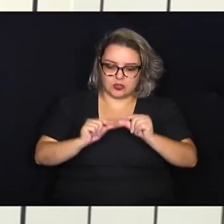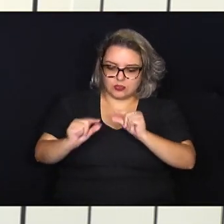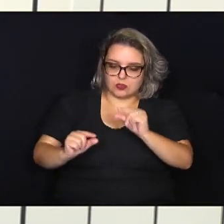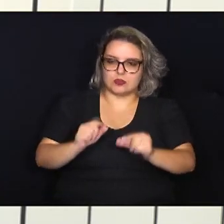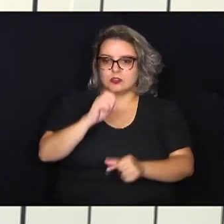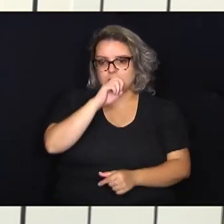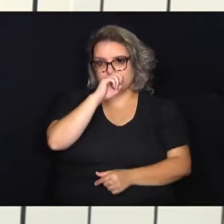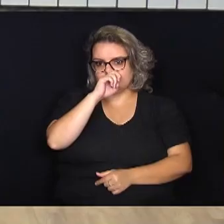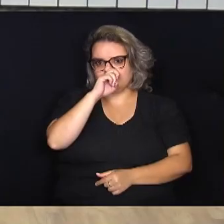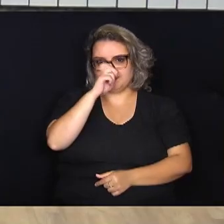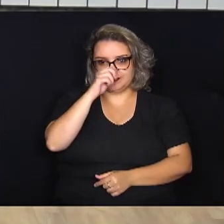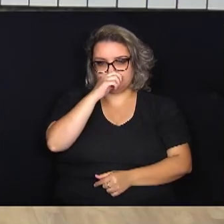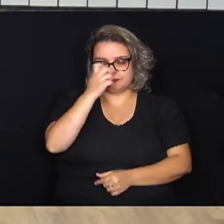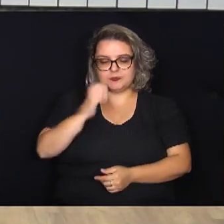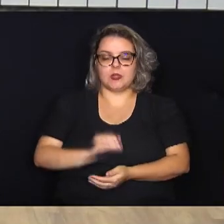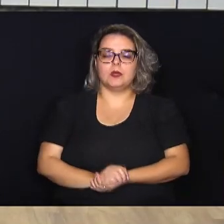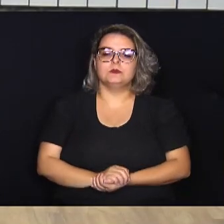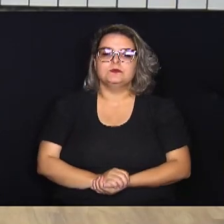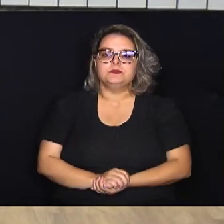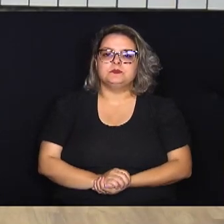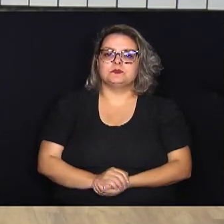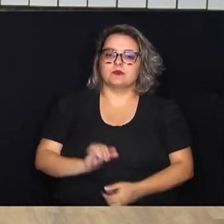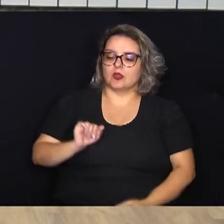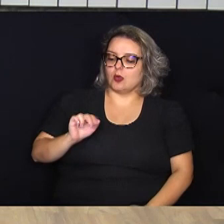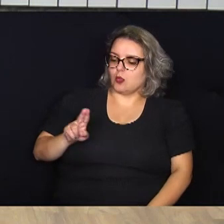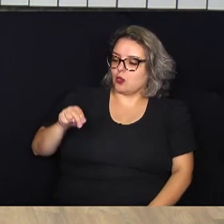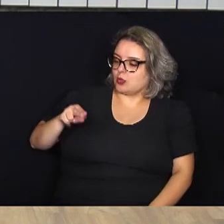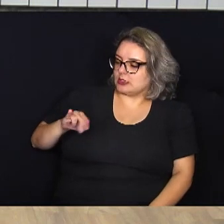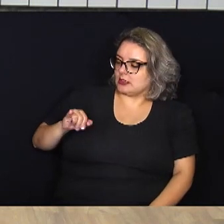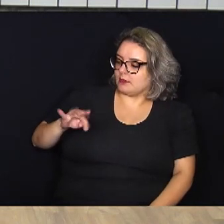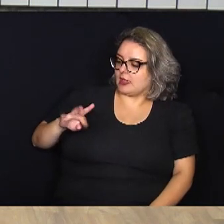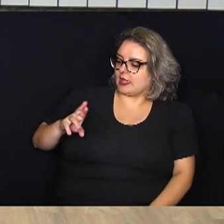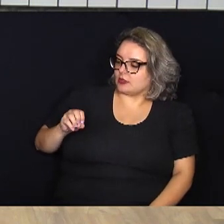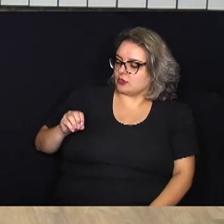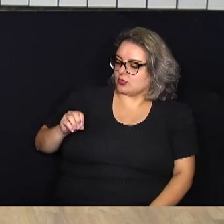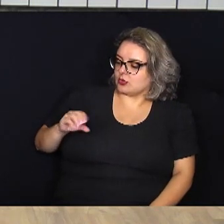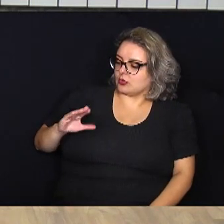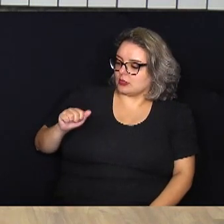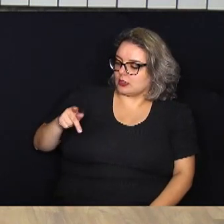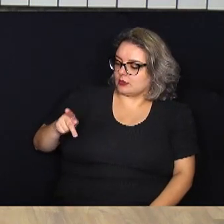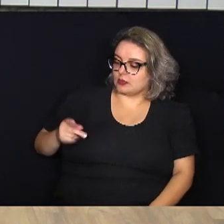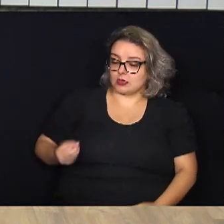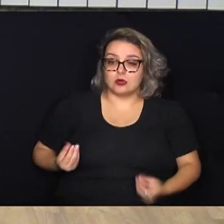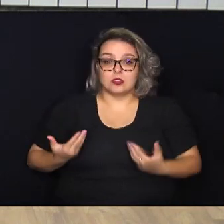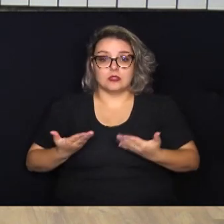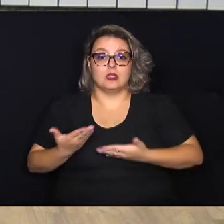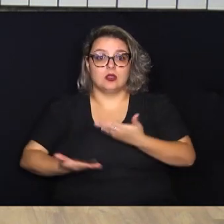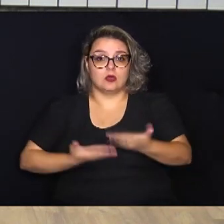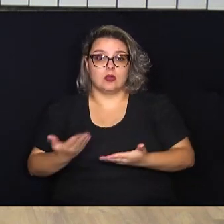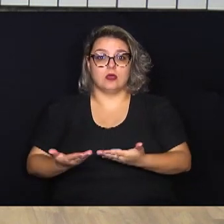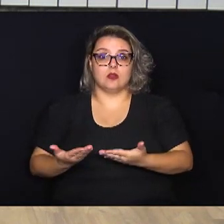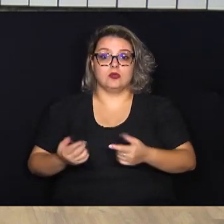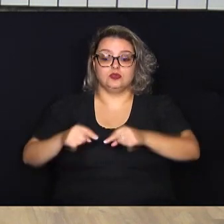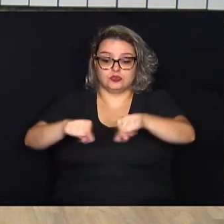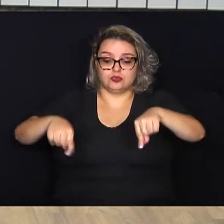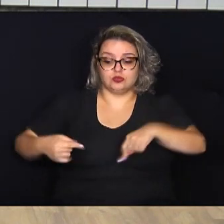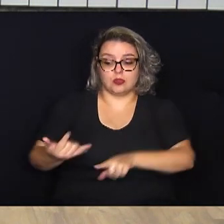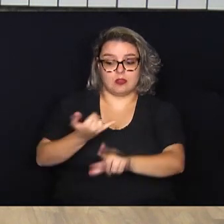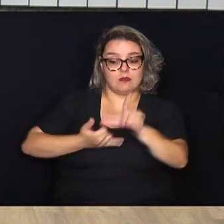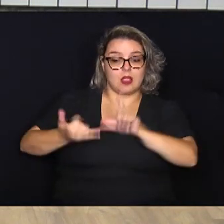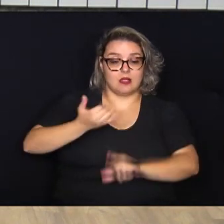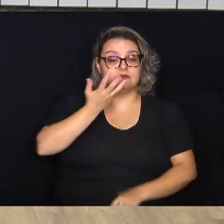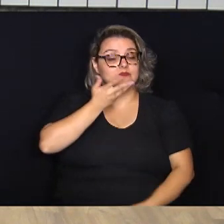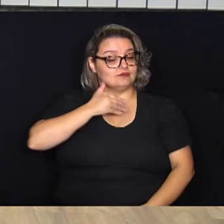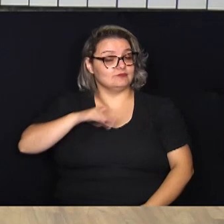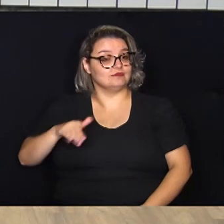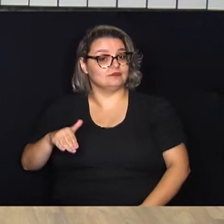gradual. E a Unimetrocamp, aqui em Campinas, oferece um serviço de brinquedoteca para crianças e